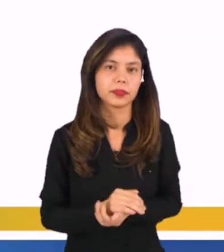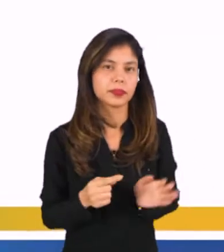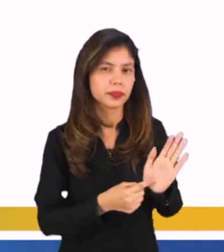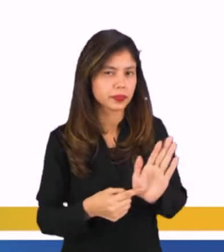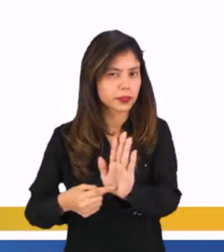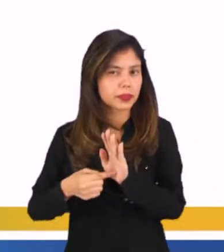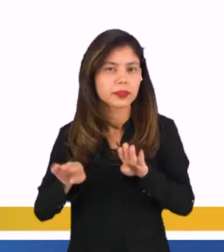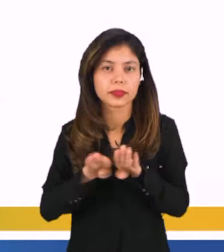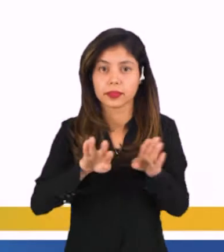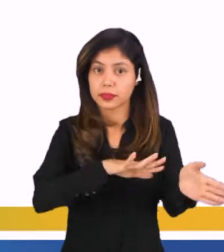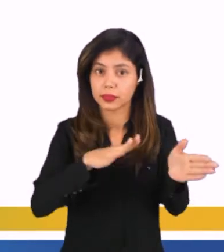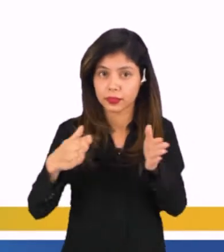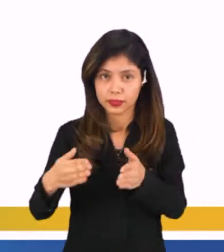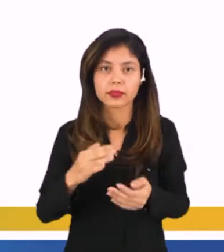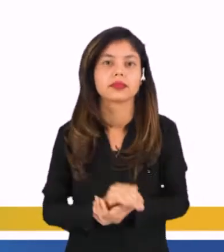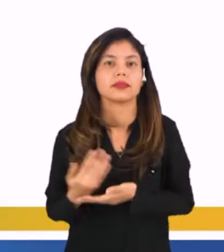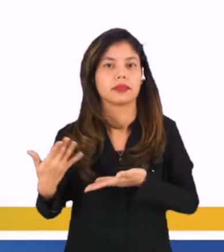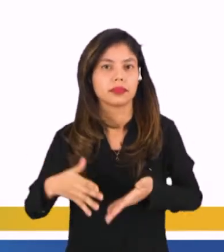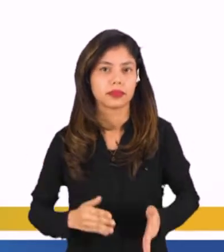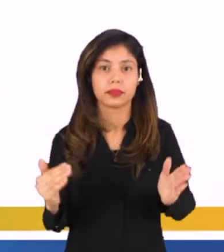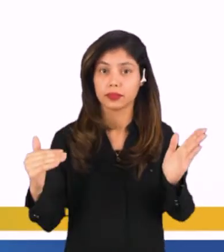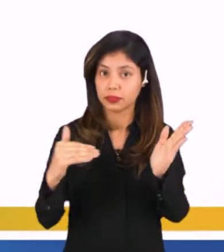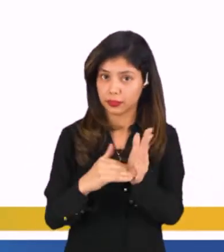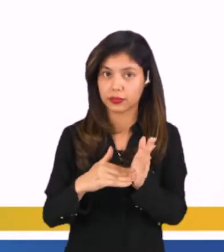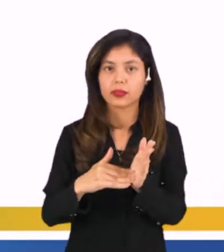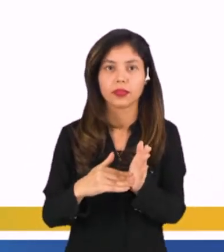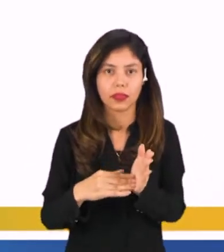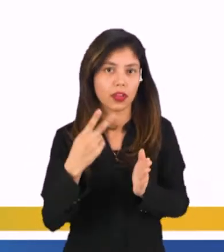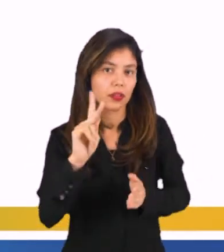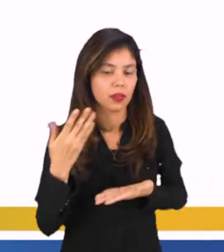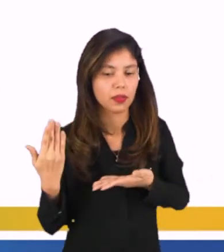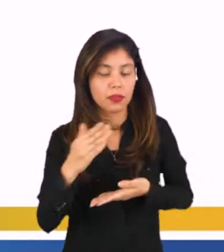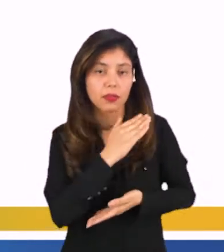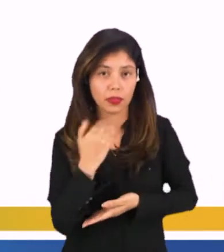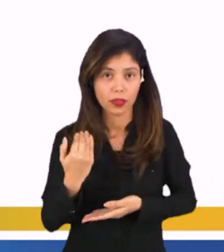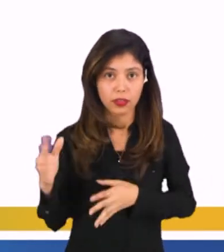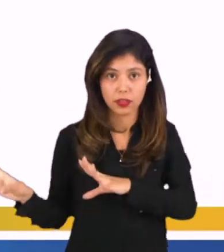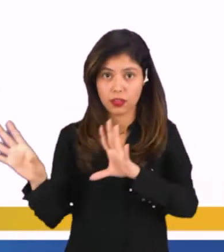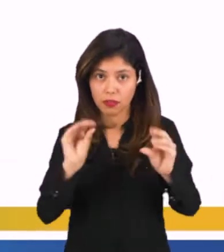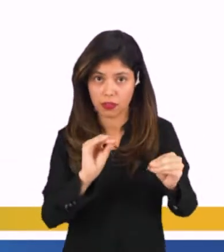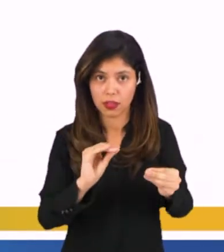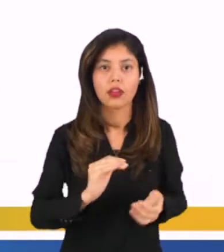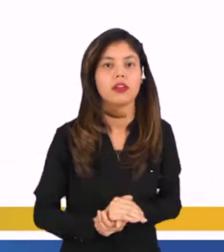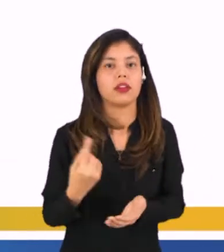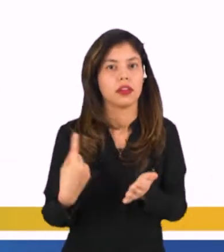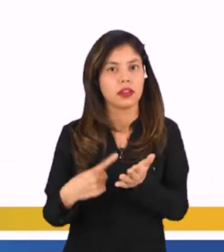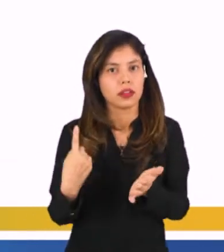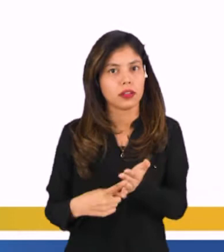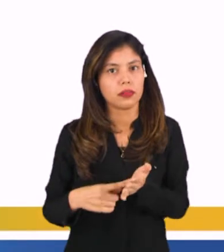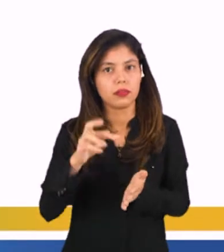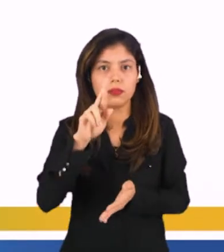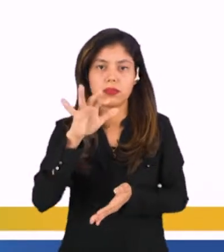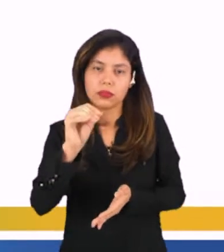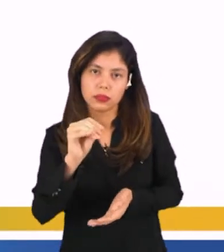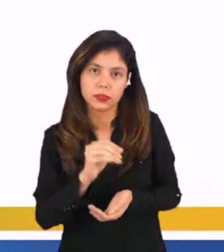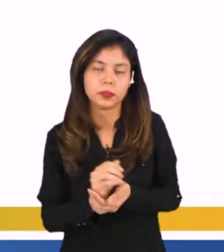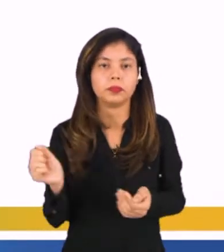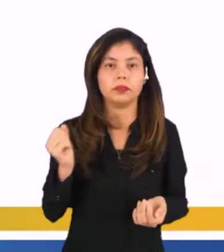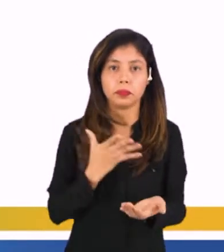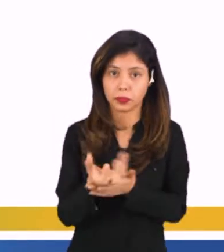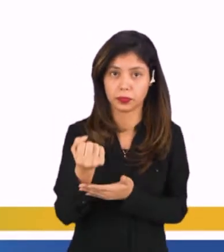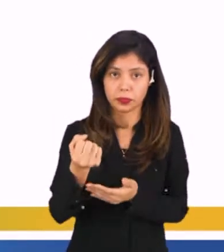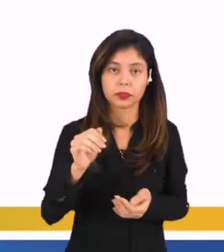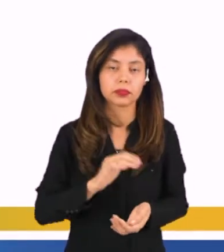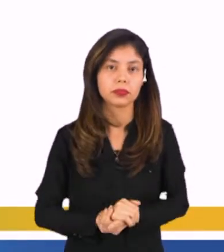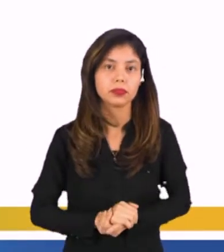Mostrando desde o seu nascimento até a sua morte, levando em consideração seus fracassos, suas